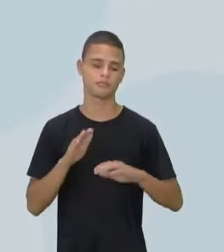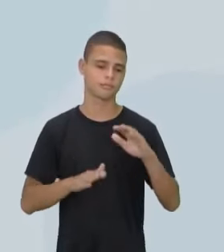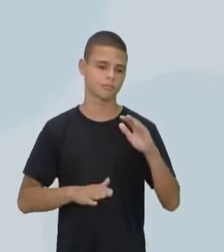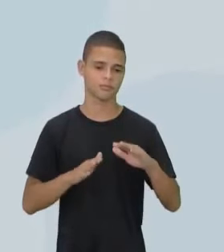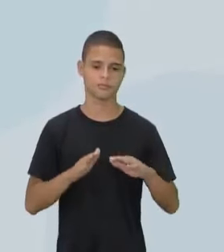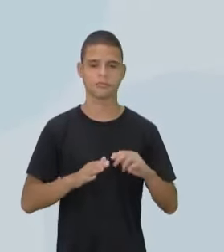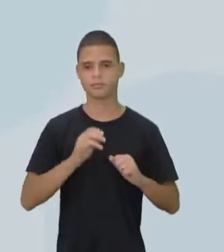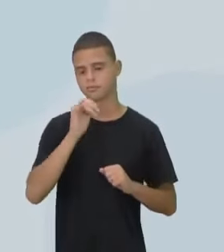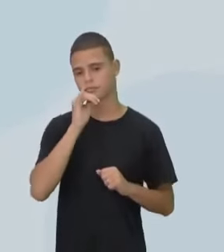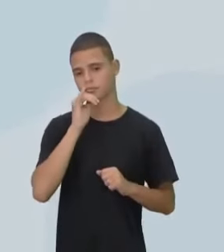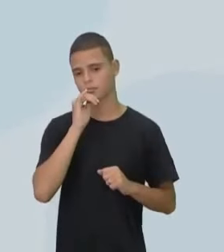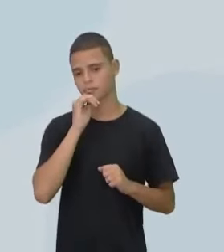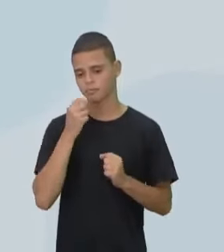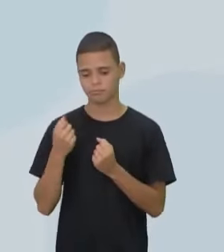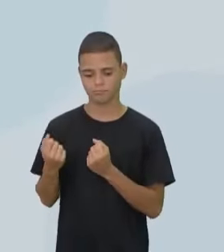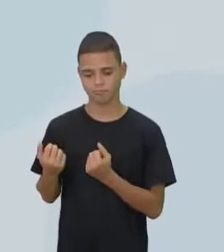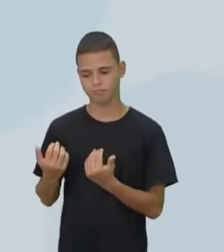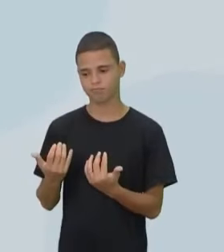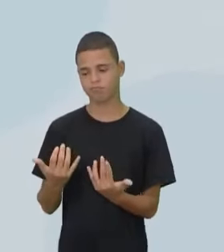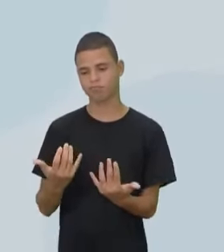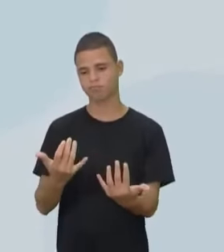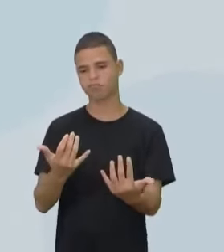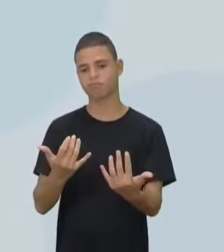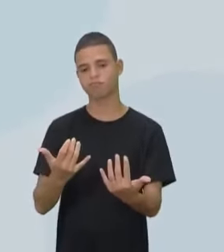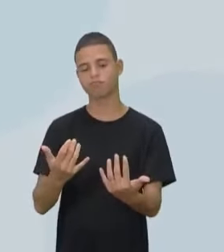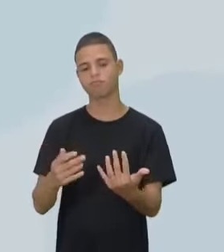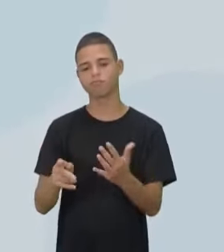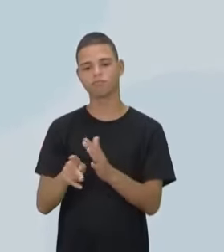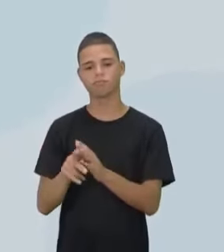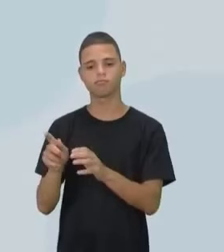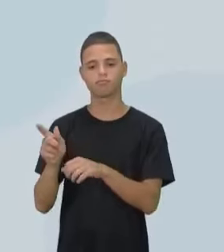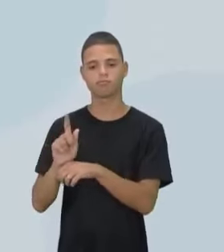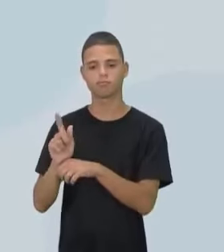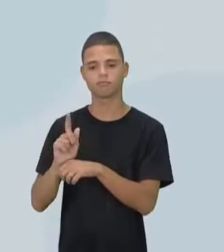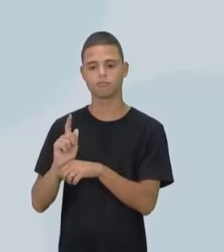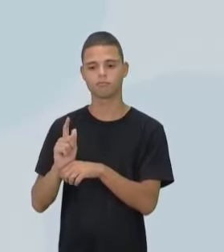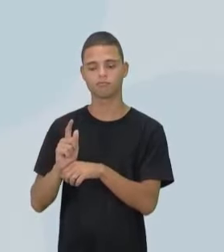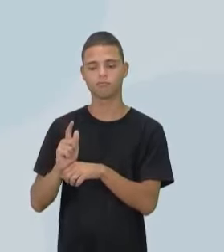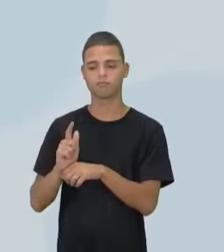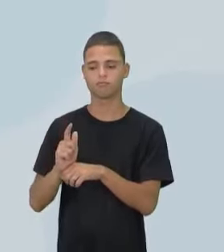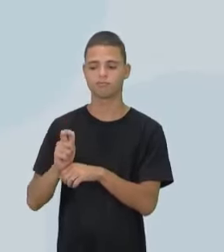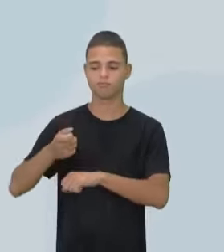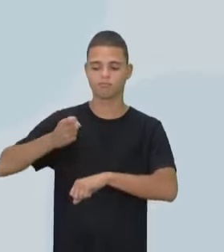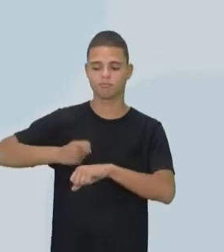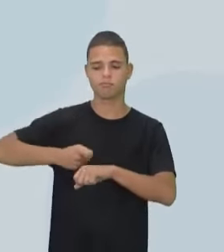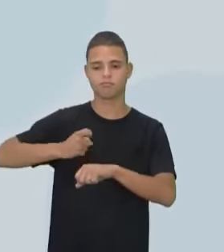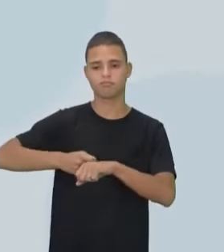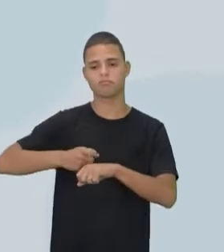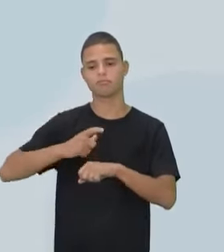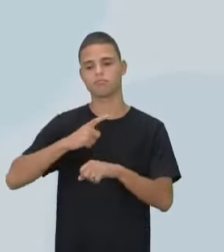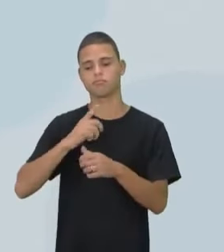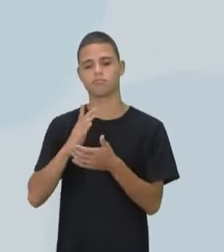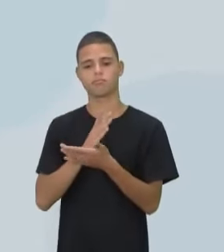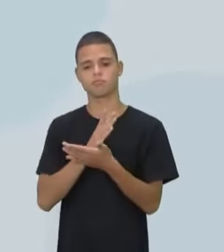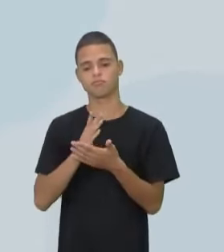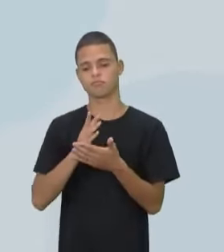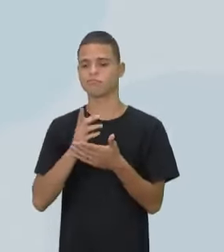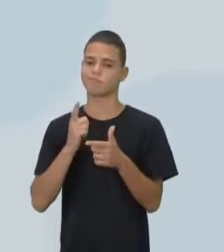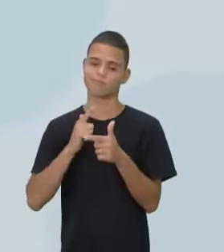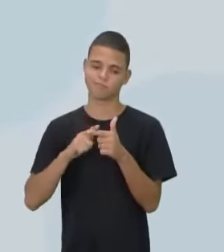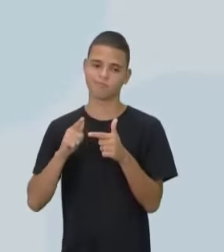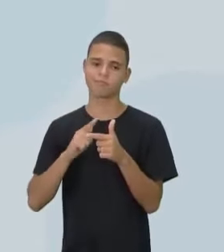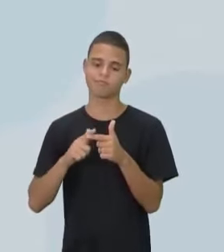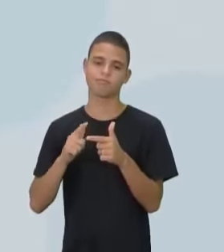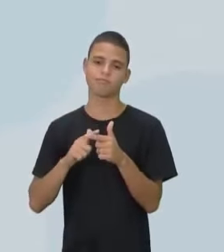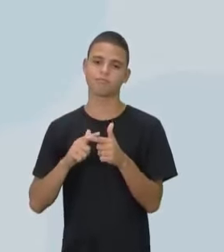a retirada de vegetação, né, e a gestão, né, de impermeabilização no solo, eu causo assoreamento do canal